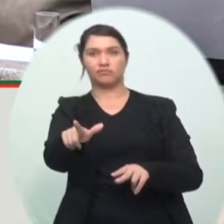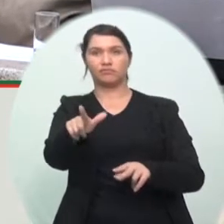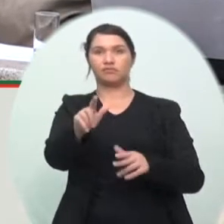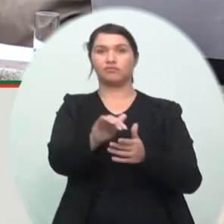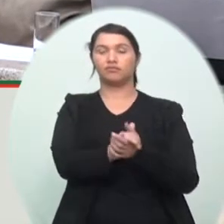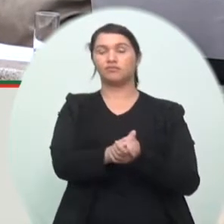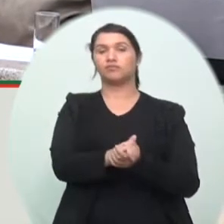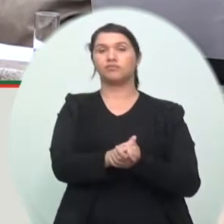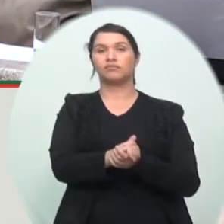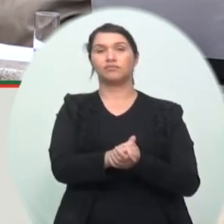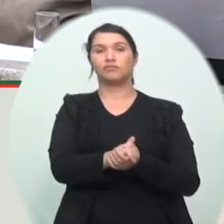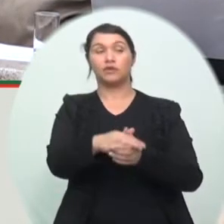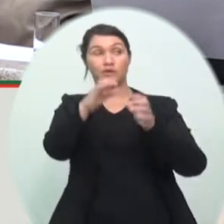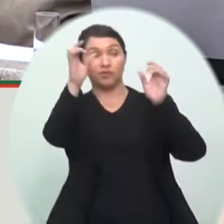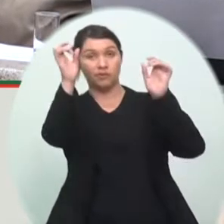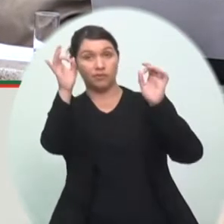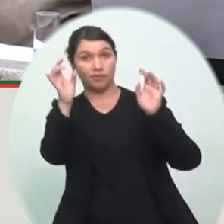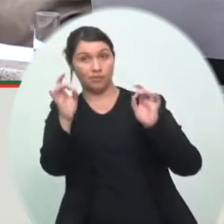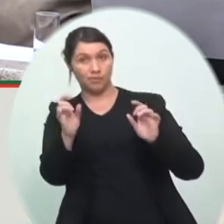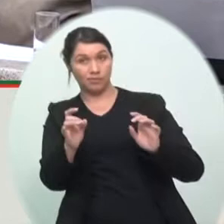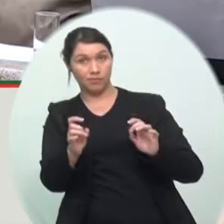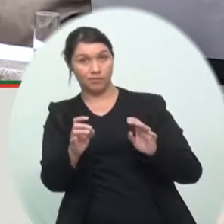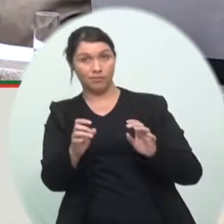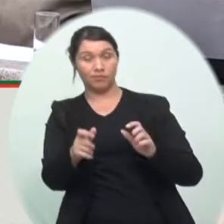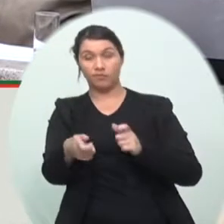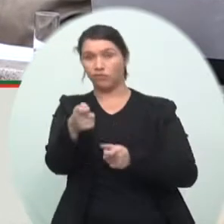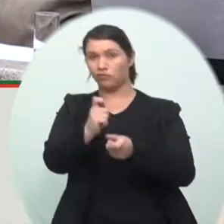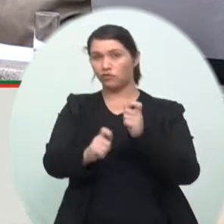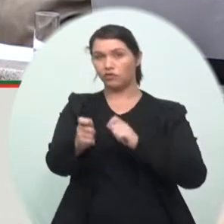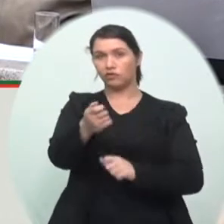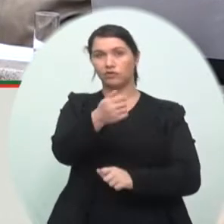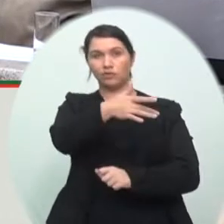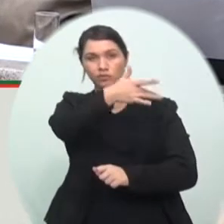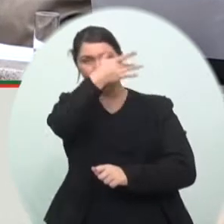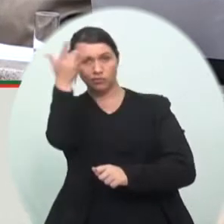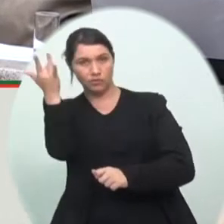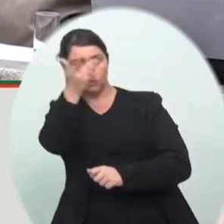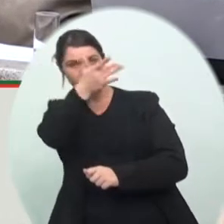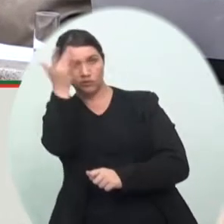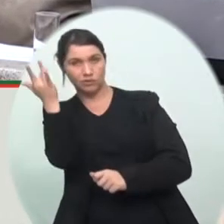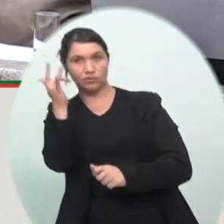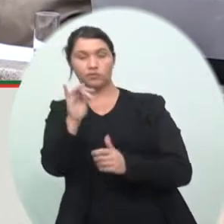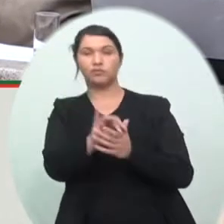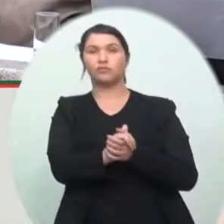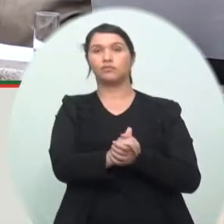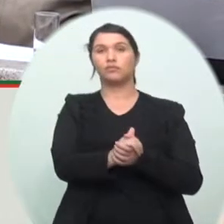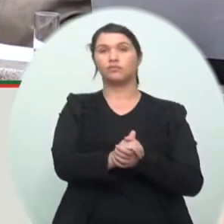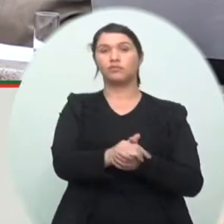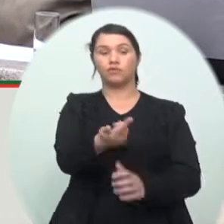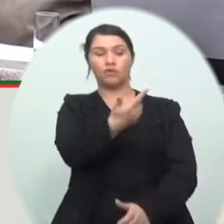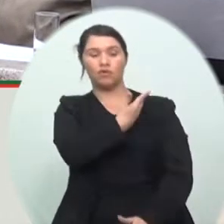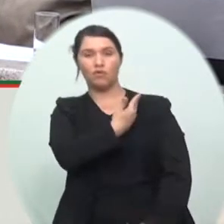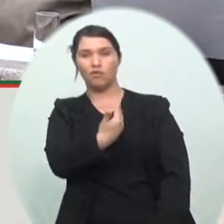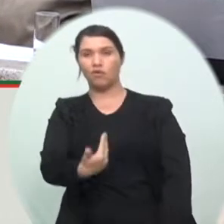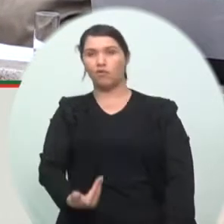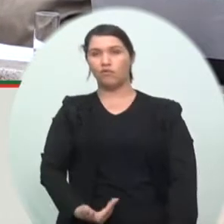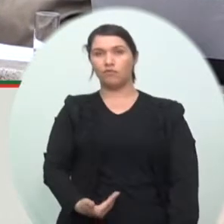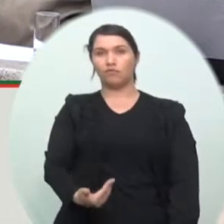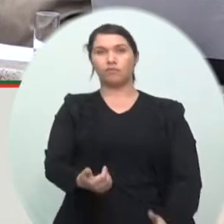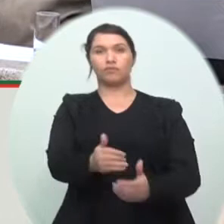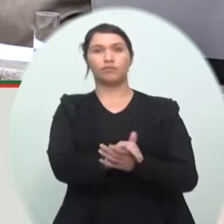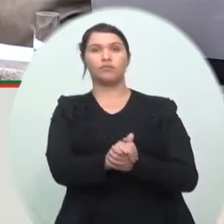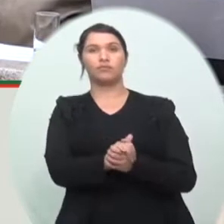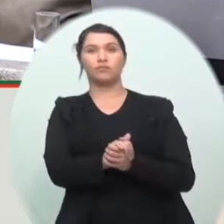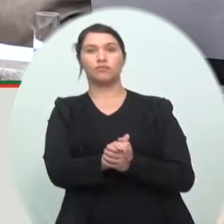Mandela. É especialista em gestão estratégica de pessoas, qualidade no atendimento, governança pública, polícia comunitária e